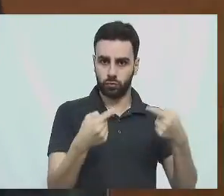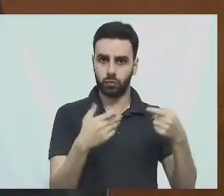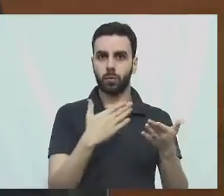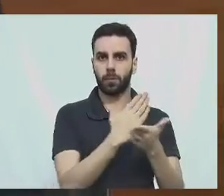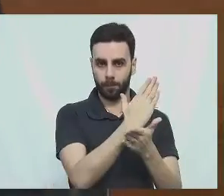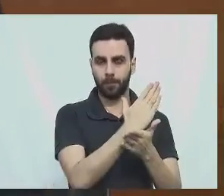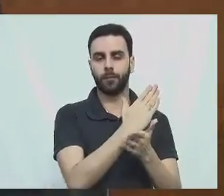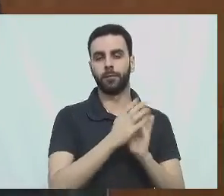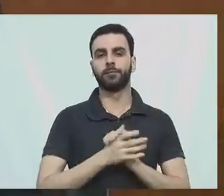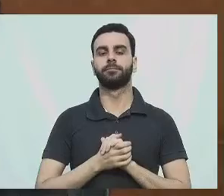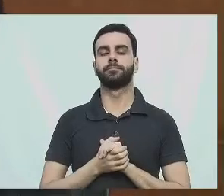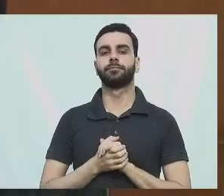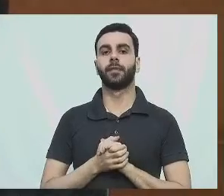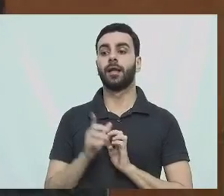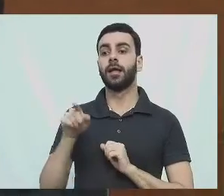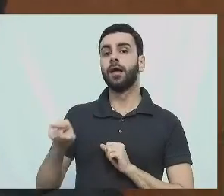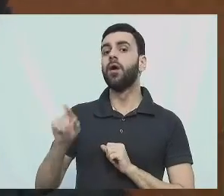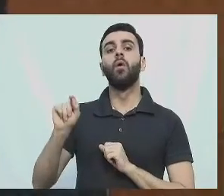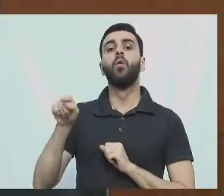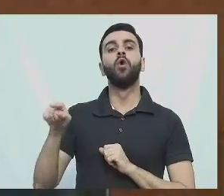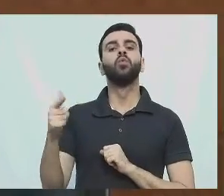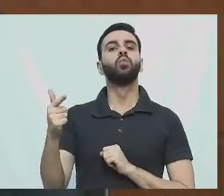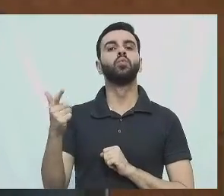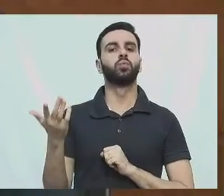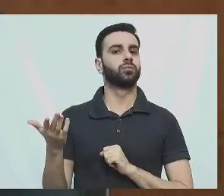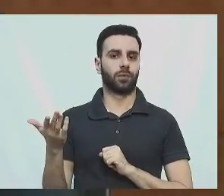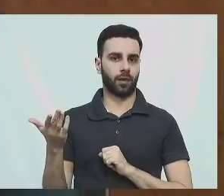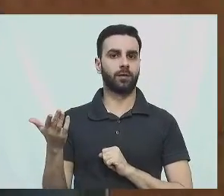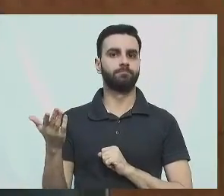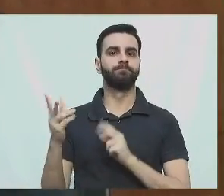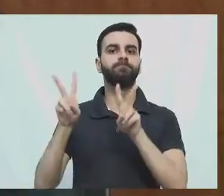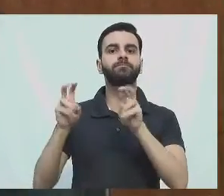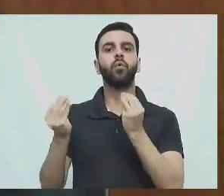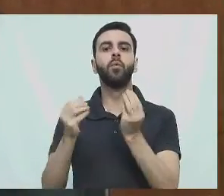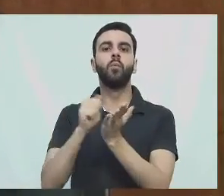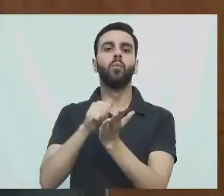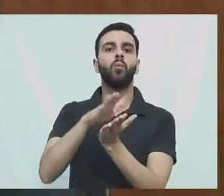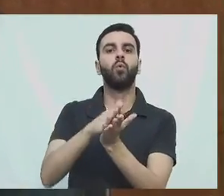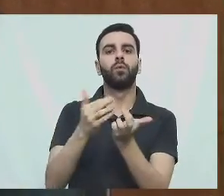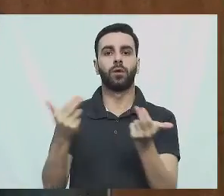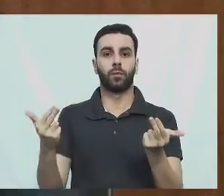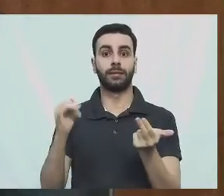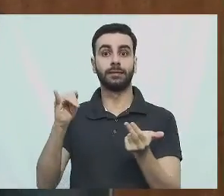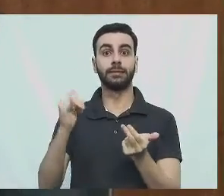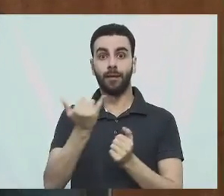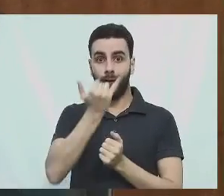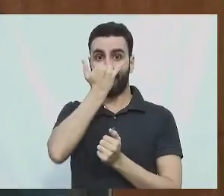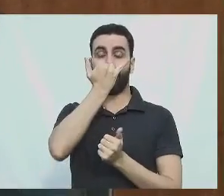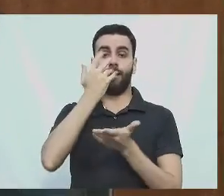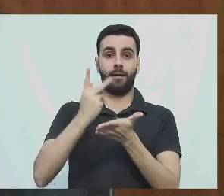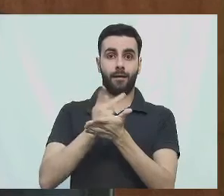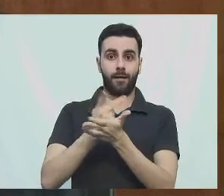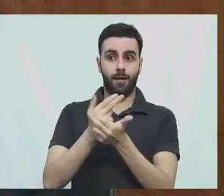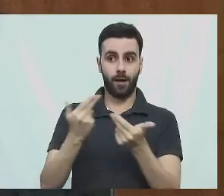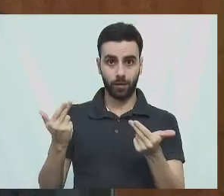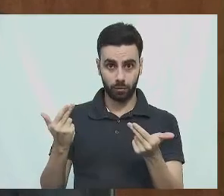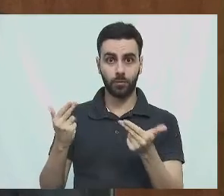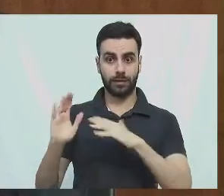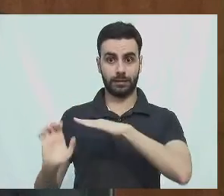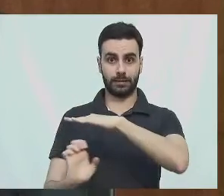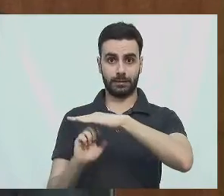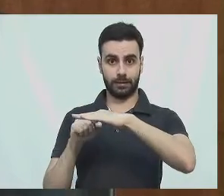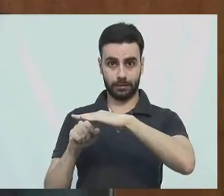certeza, vai aprovar nessa noite. Ela não trazia nenhuma questão de multa para a